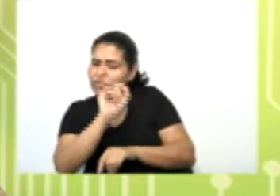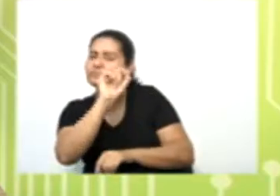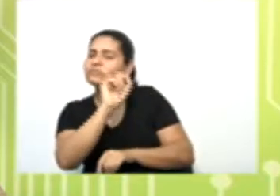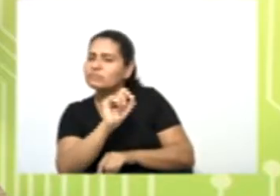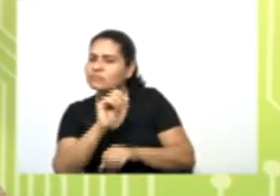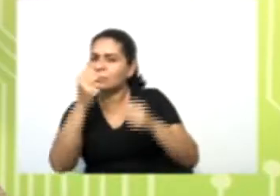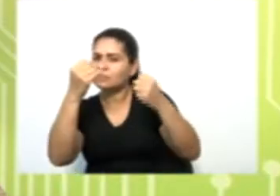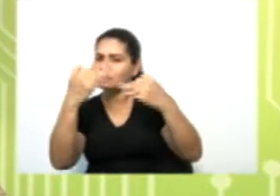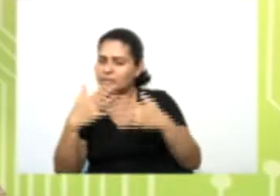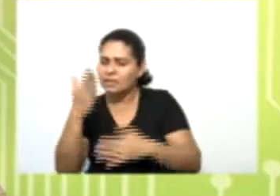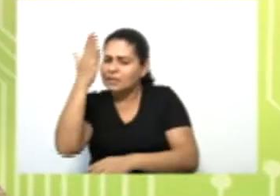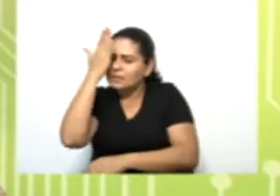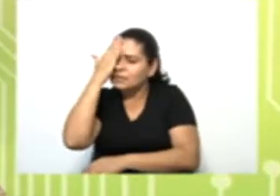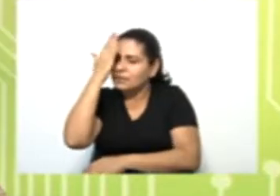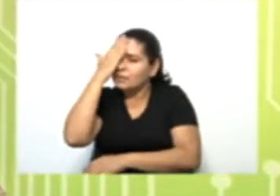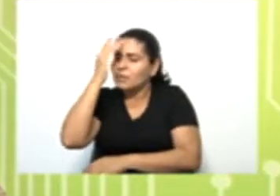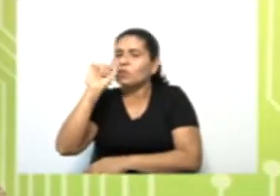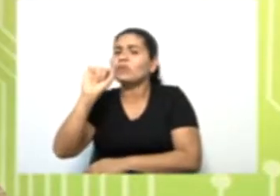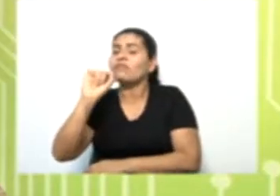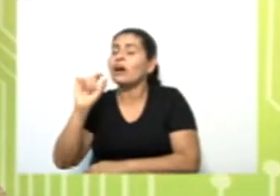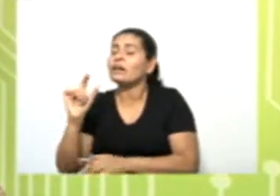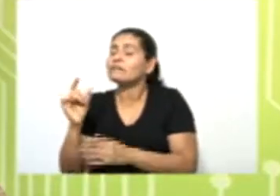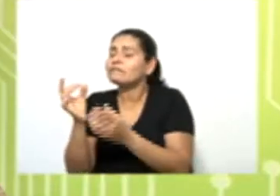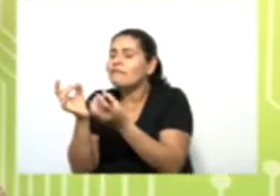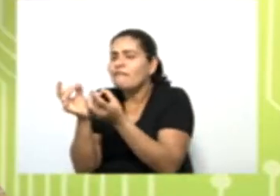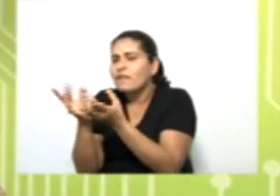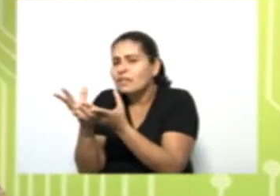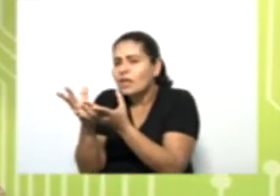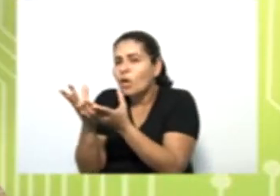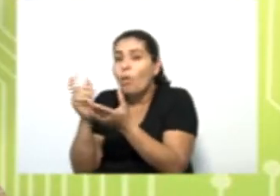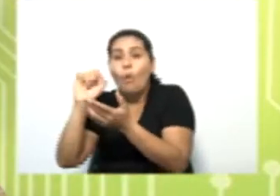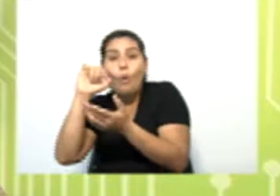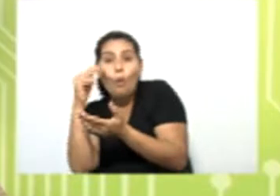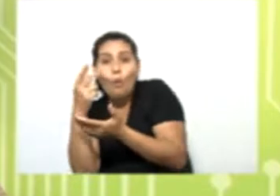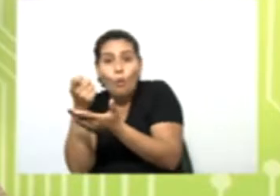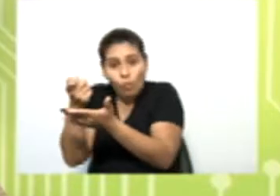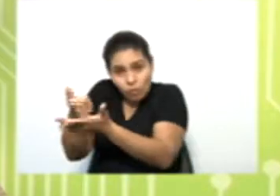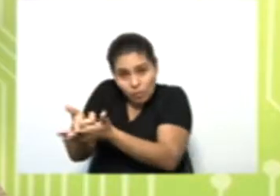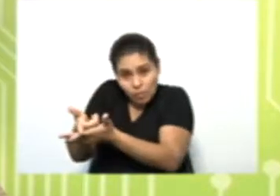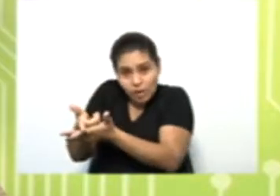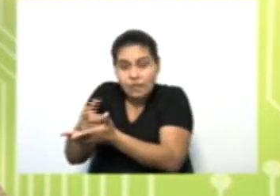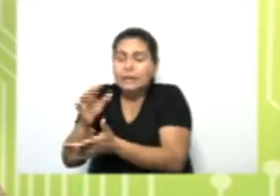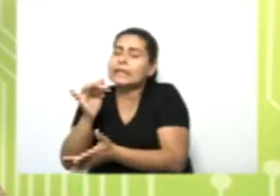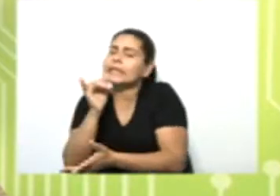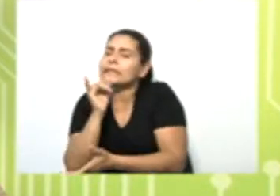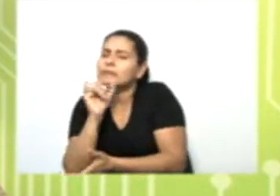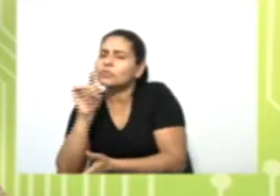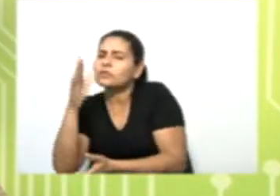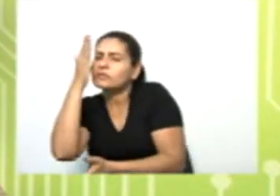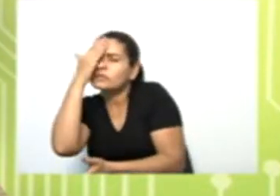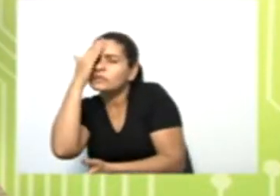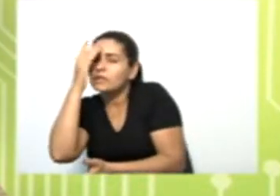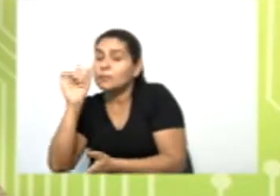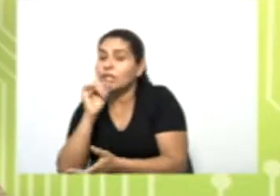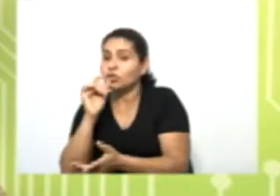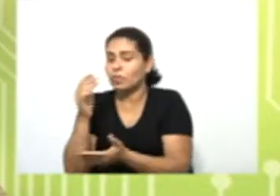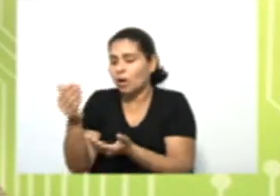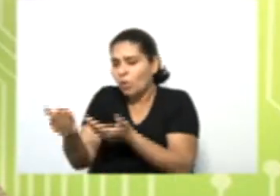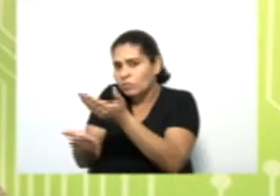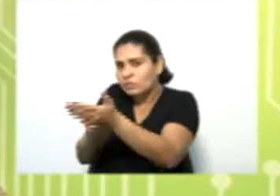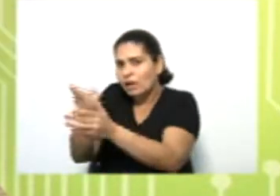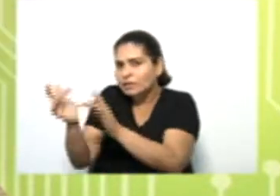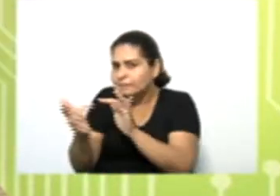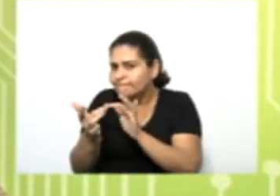você saber o que vai negociar. É você saber, por exemplo, que está participando de uma